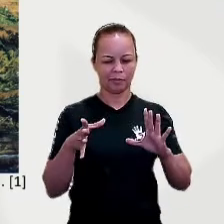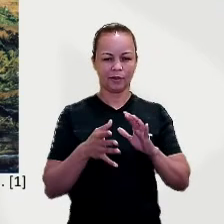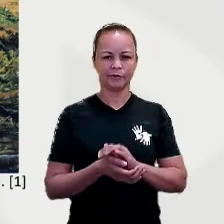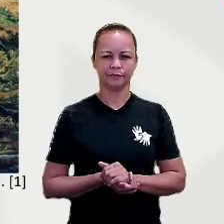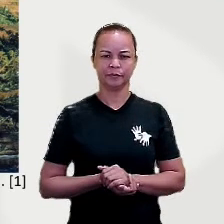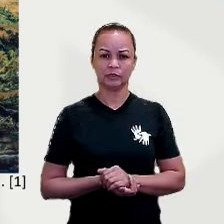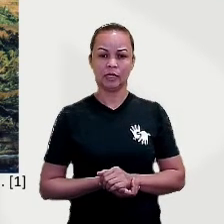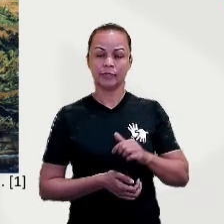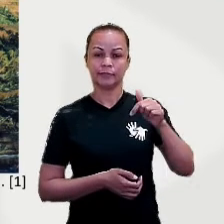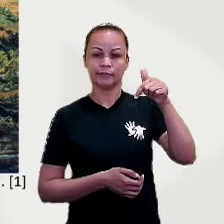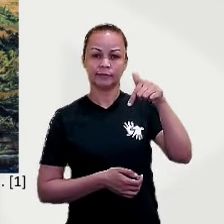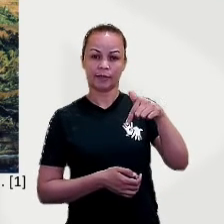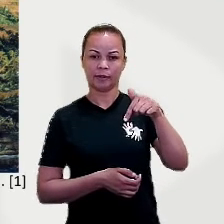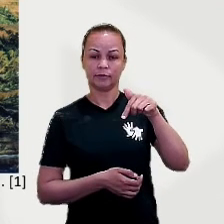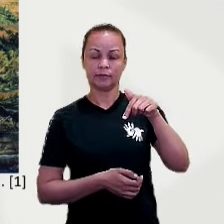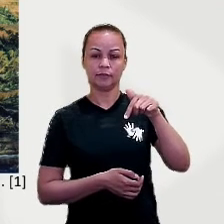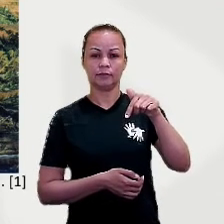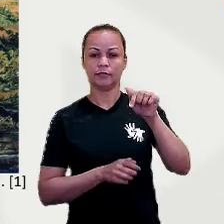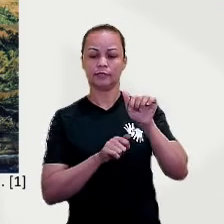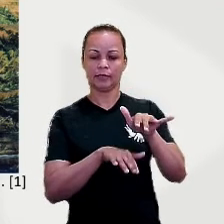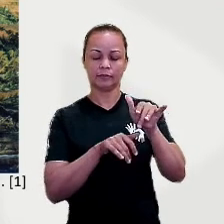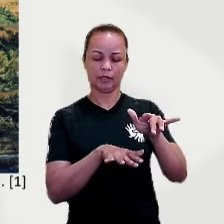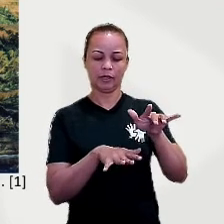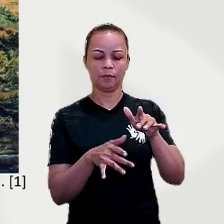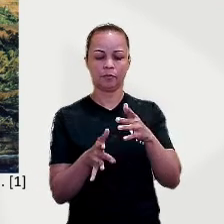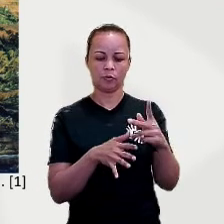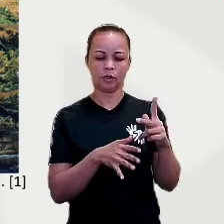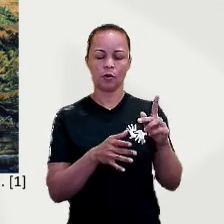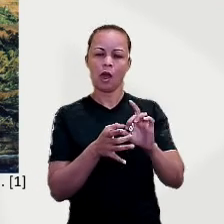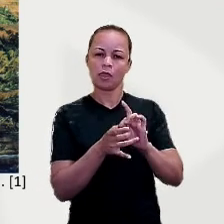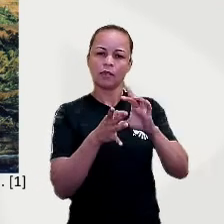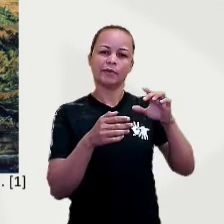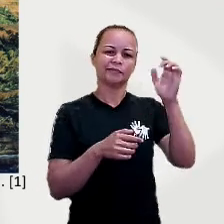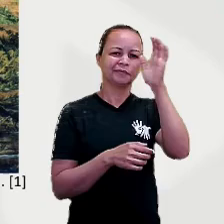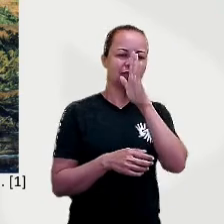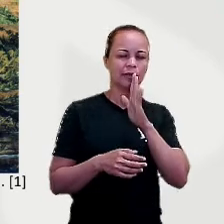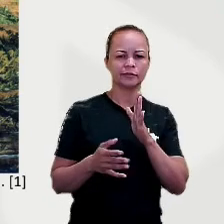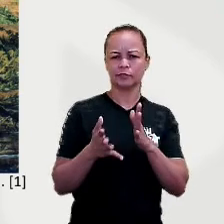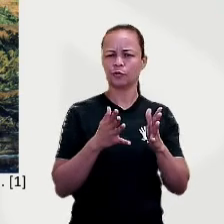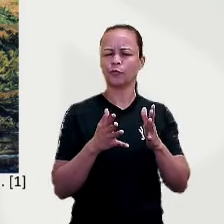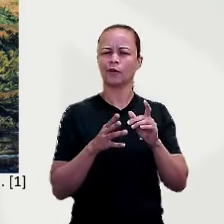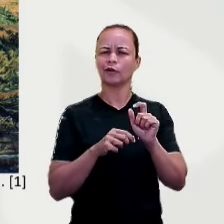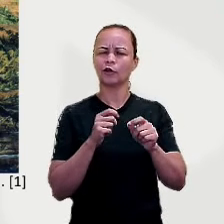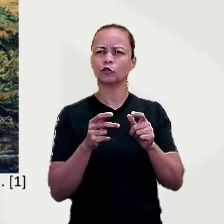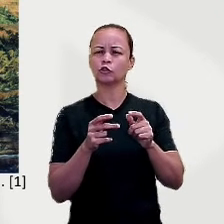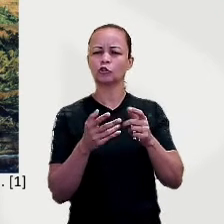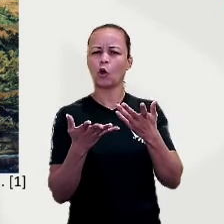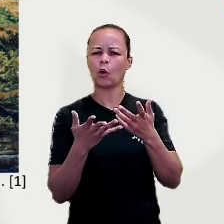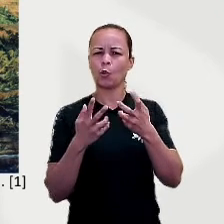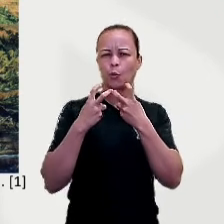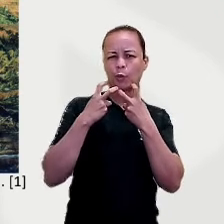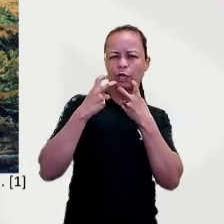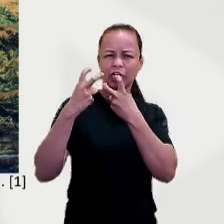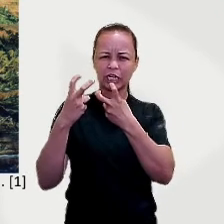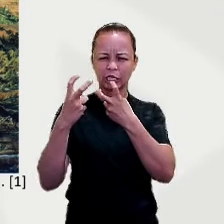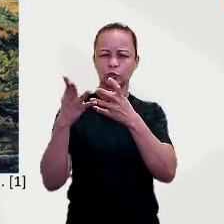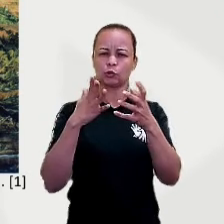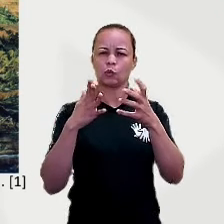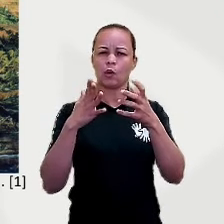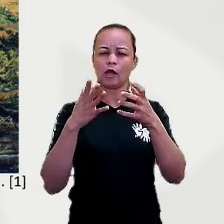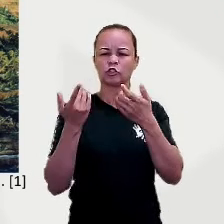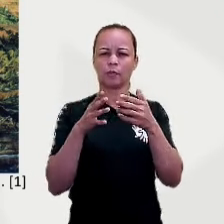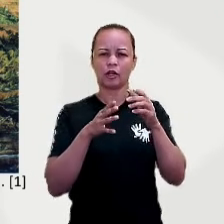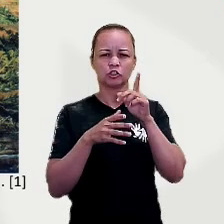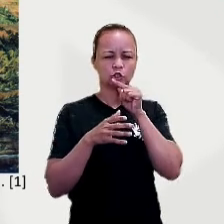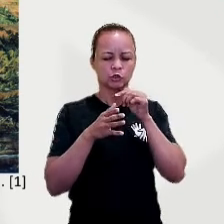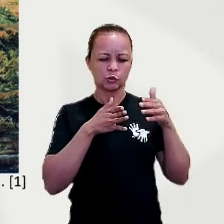No dia 7 de setembro, comemoramos a independência do Brasil. Mas, como eu falei anteriormente, a independência do Brasil não só foi aquele grito às margens do